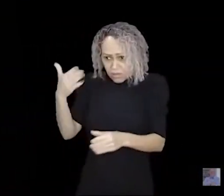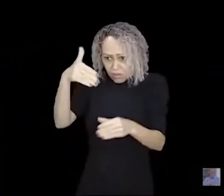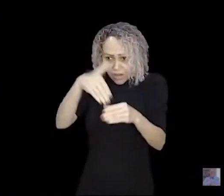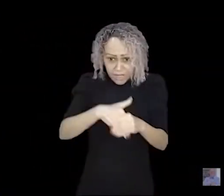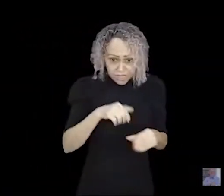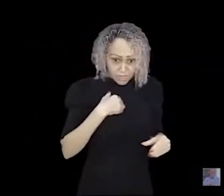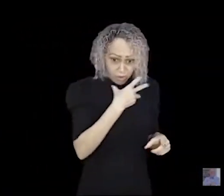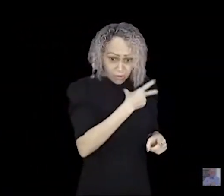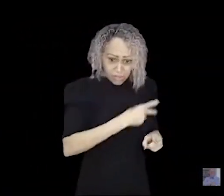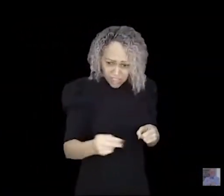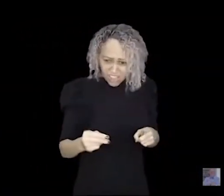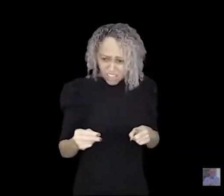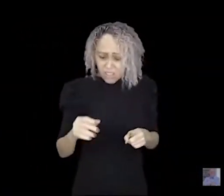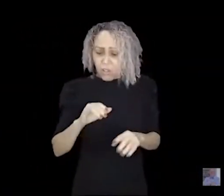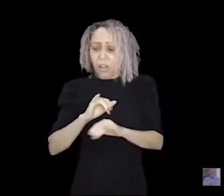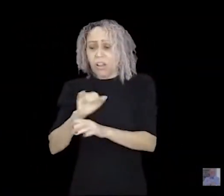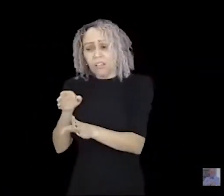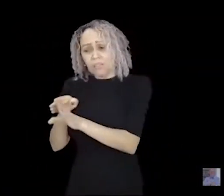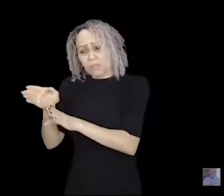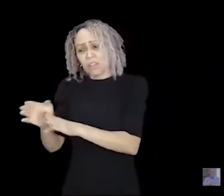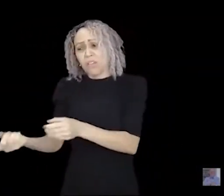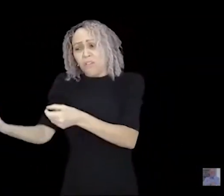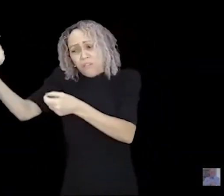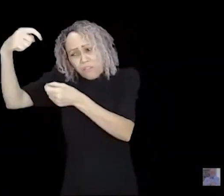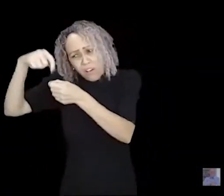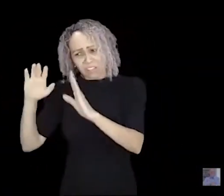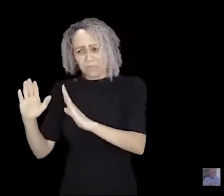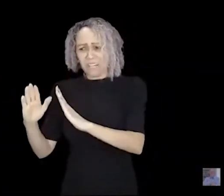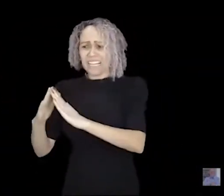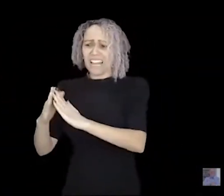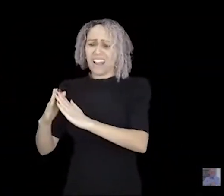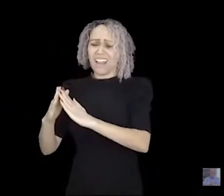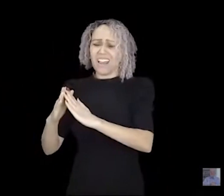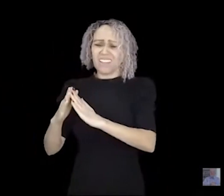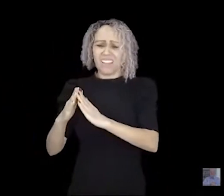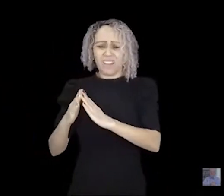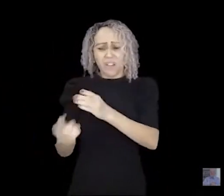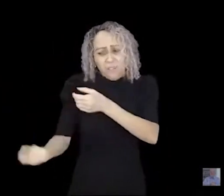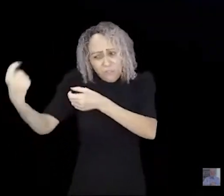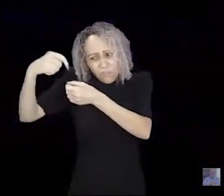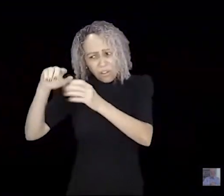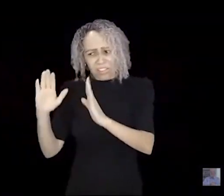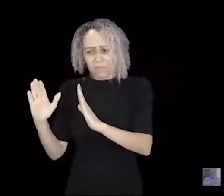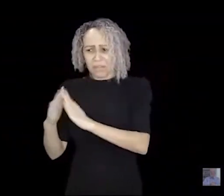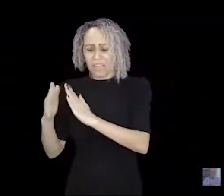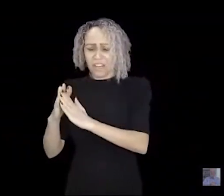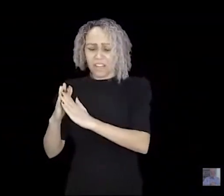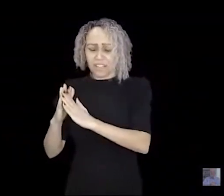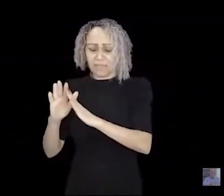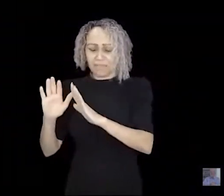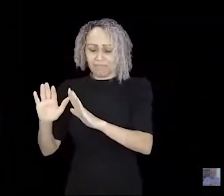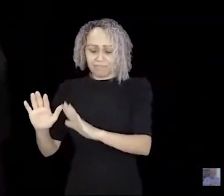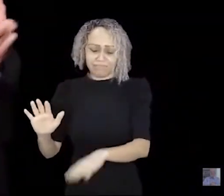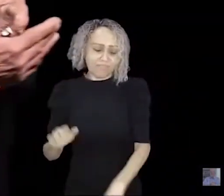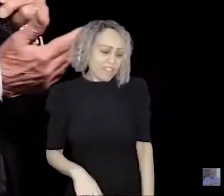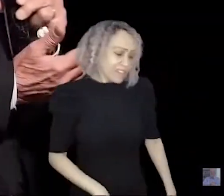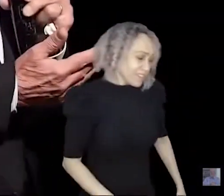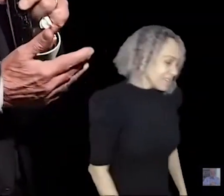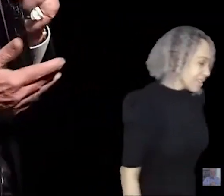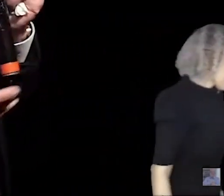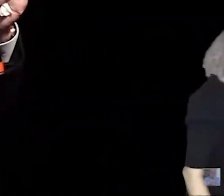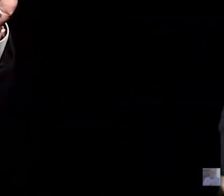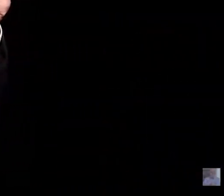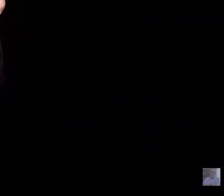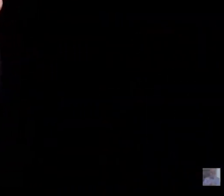hoje eu descubro que uma derrota é apenas um incentivo para eu me preparar melhor para